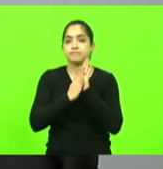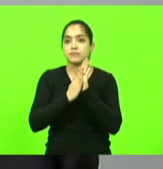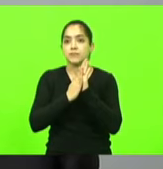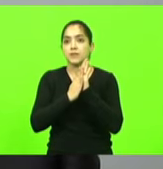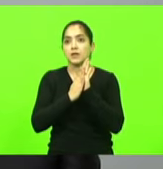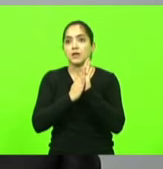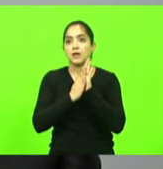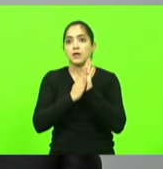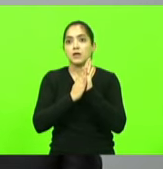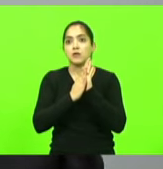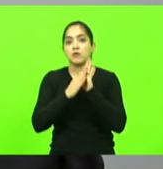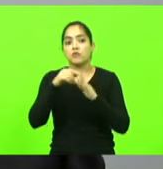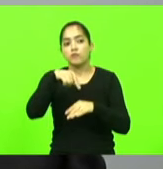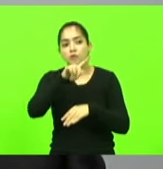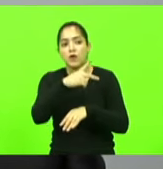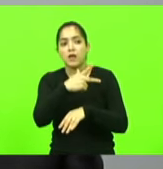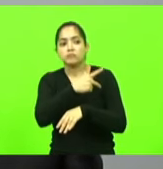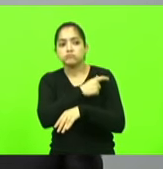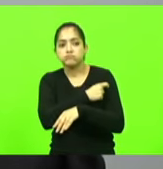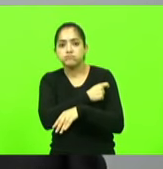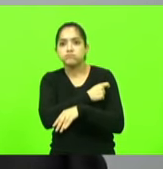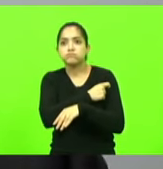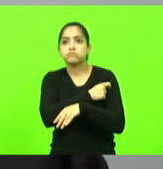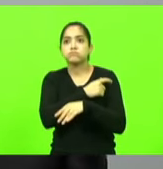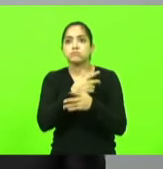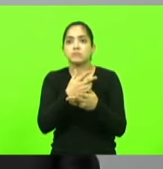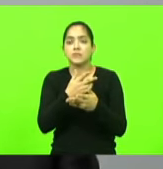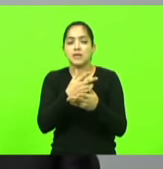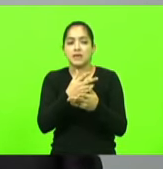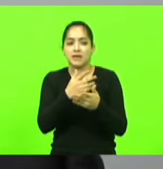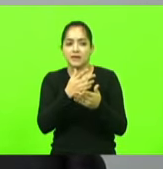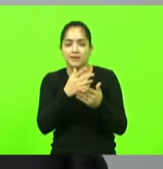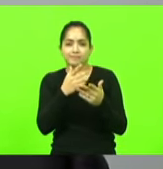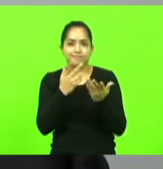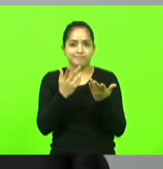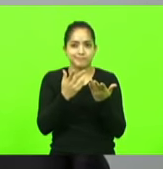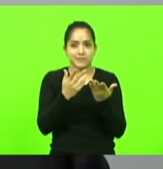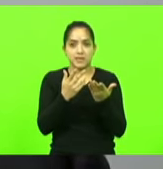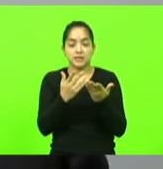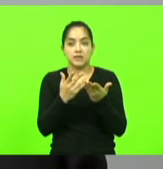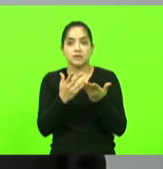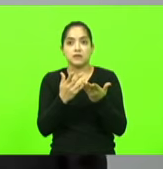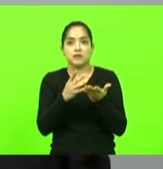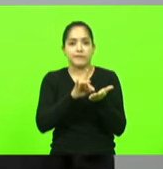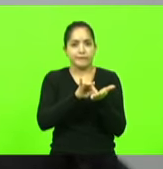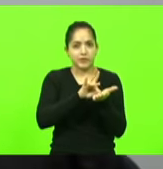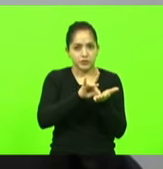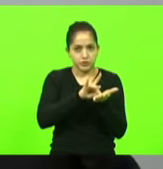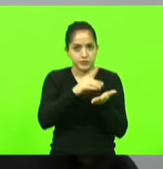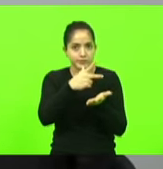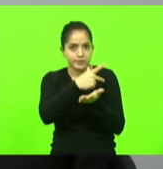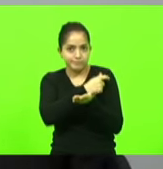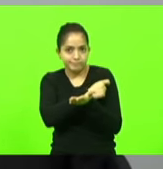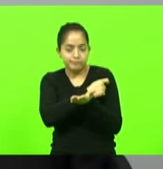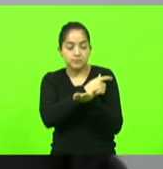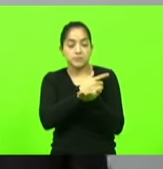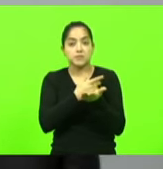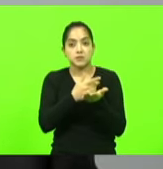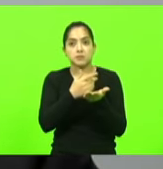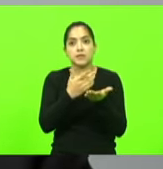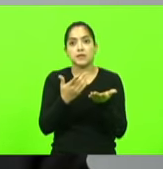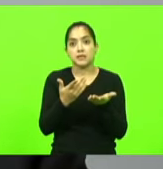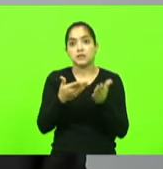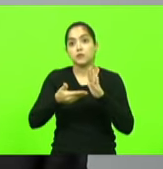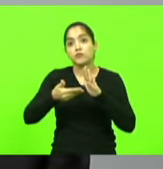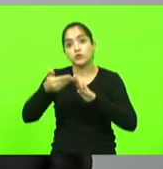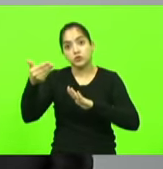for aplicar uma vacina e não aplicar a vacina, simular, né? Então, também ele vai perder o objeto pela questão da Covid. Mas eu retiro